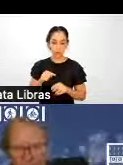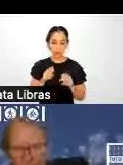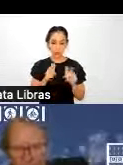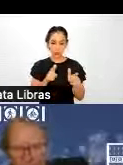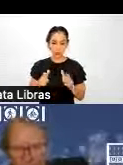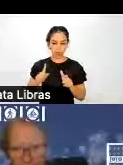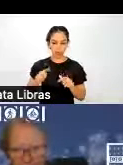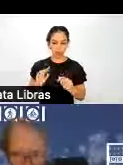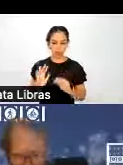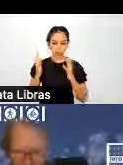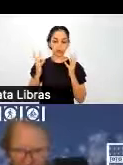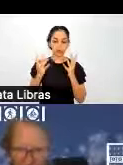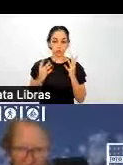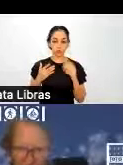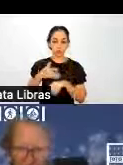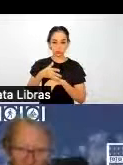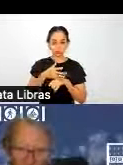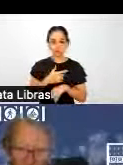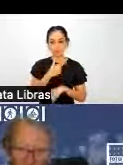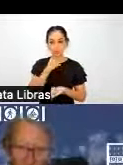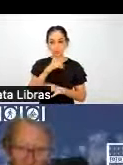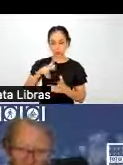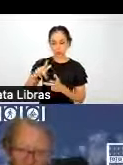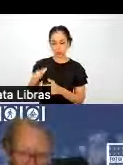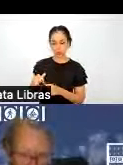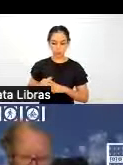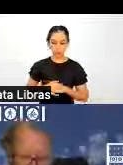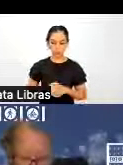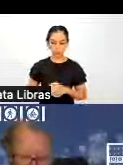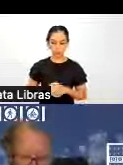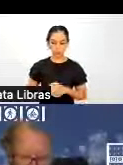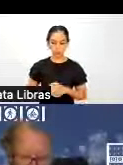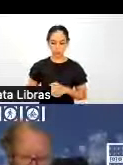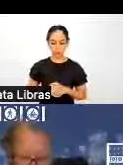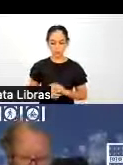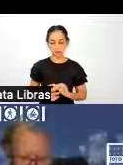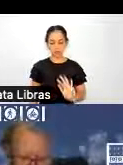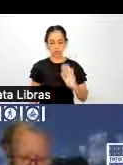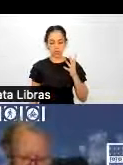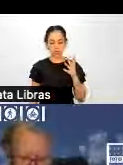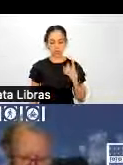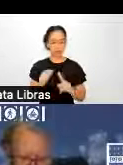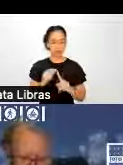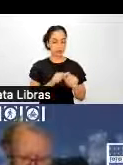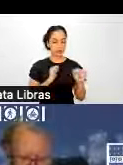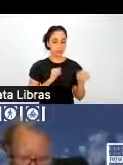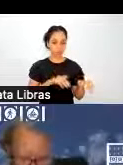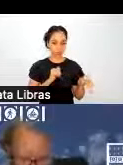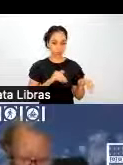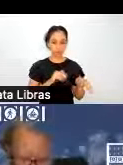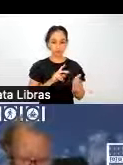evento de ocupação de vagas mundial, que acontece em setembro, que várias